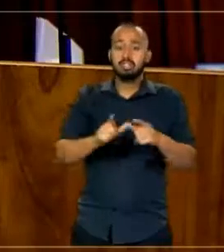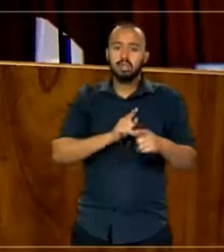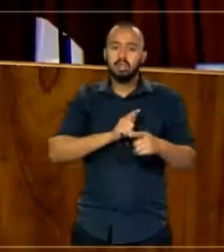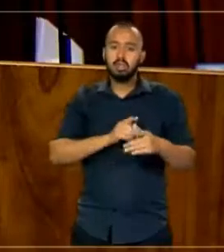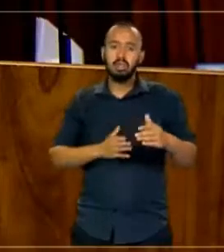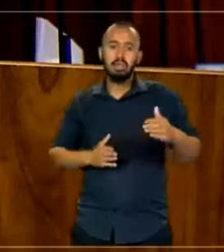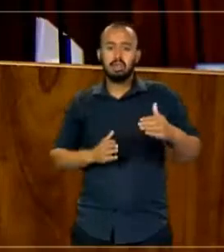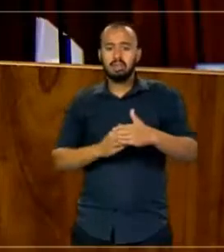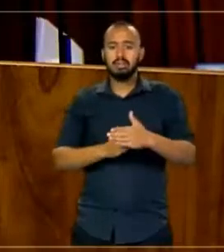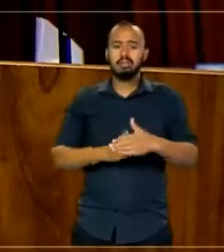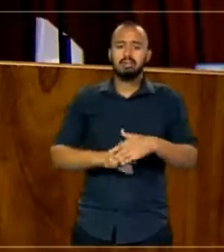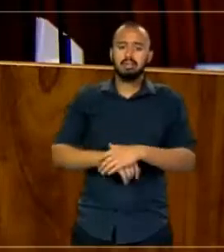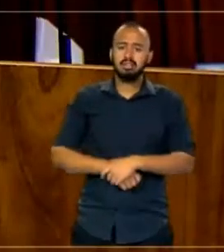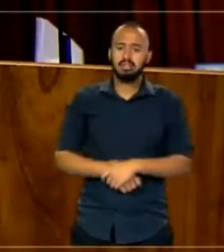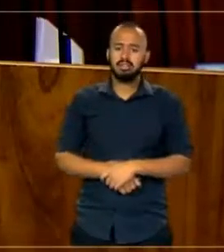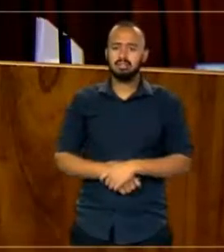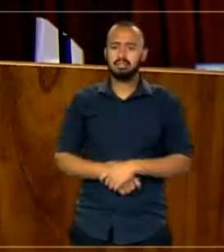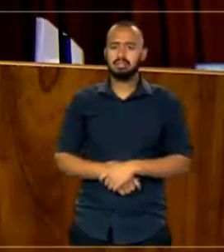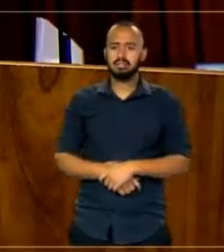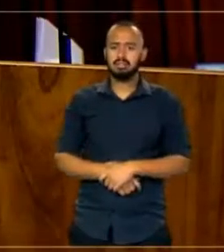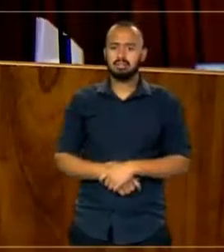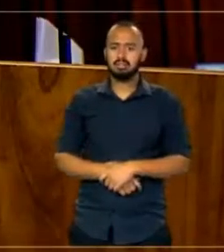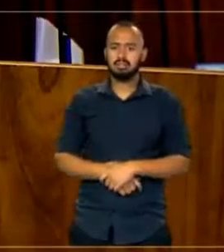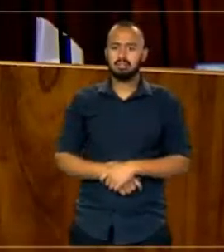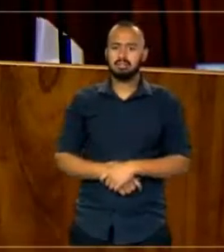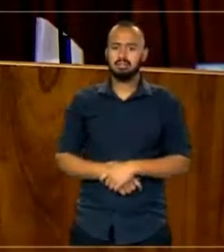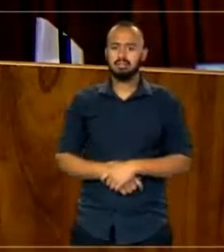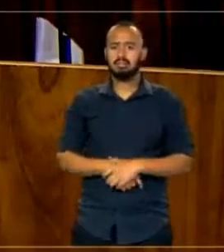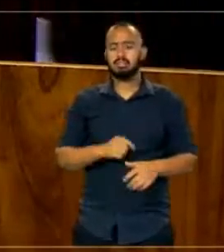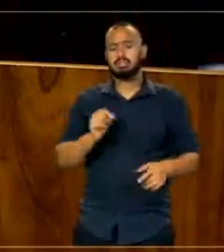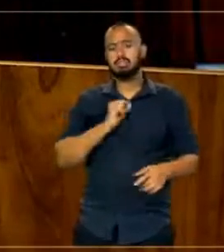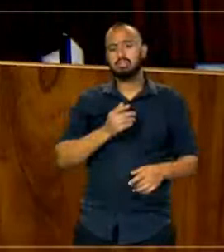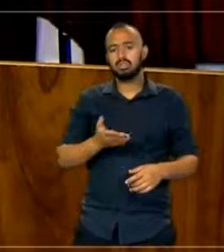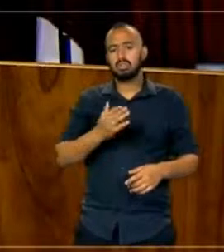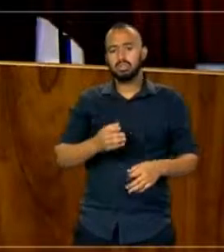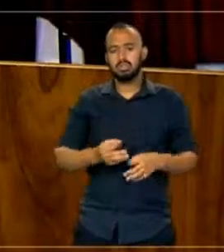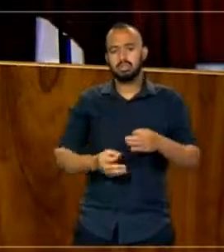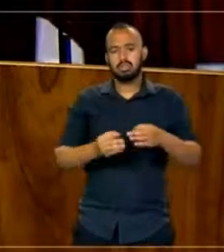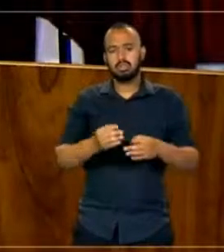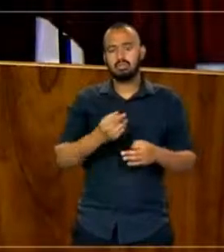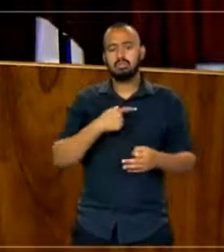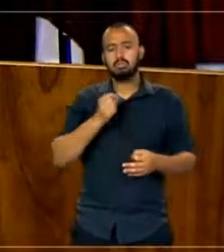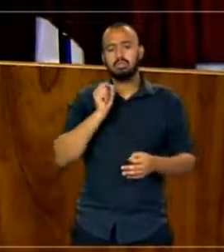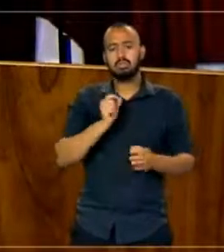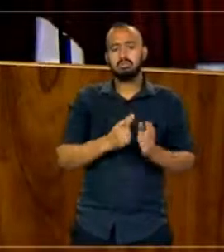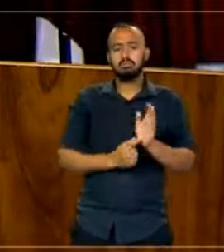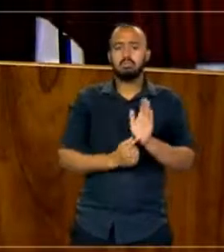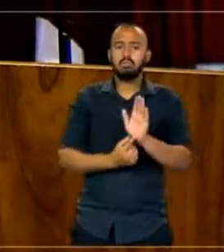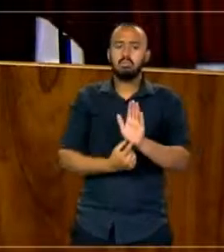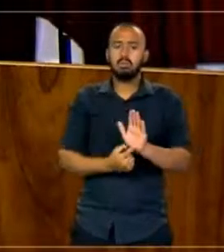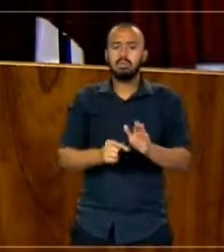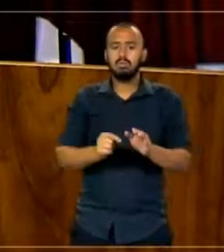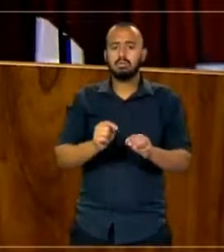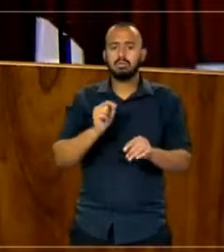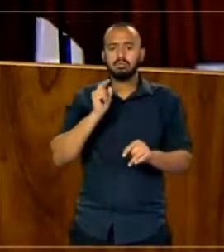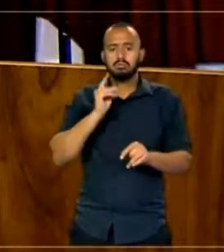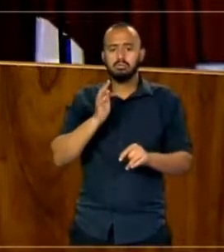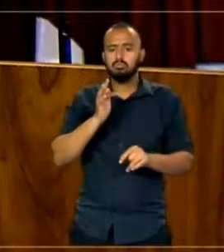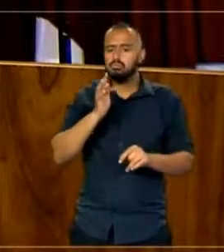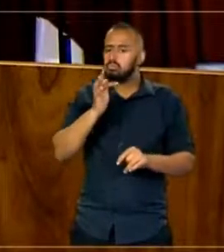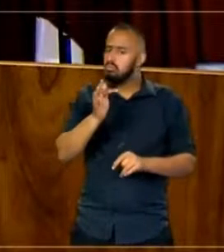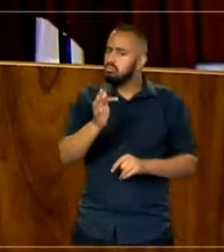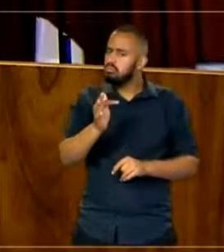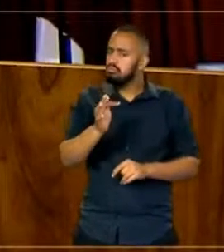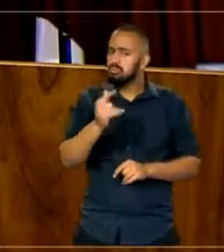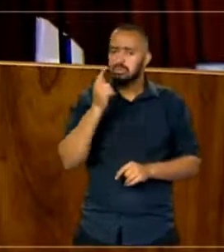Discordo que Sua Excelência, o relator, esteja propondo medidas de caráter prospectivo. É